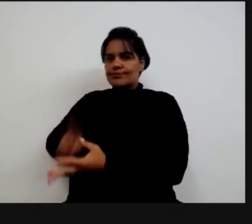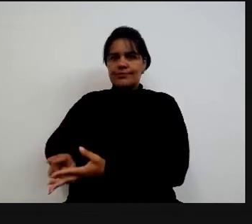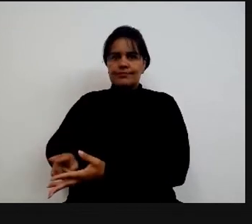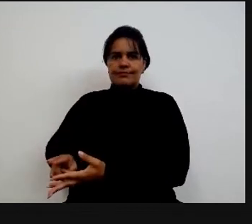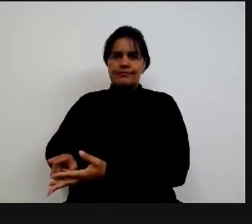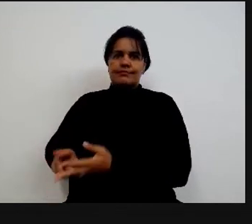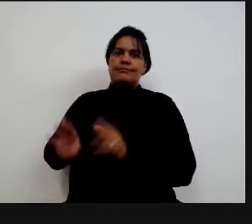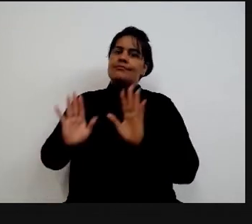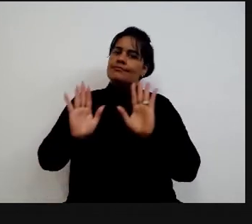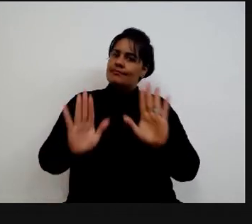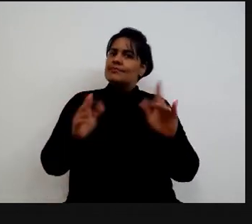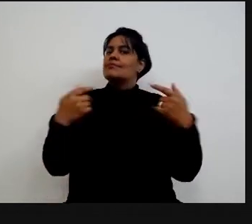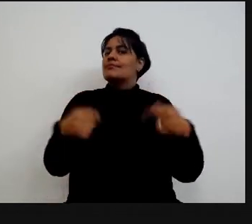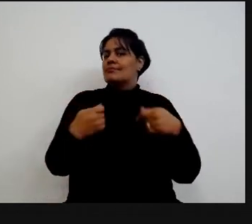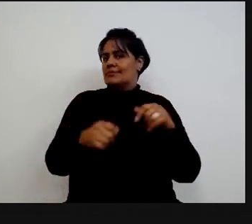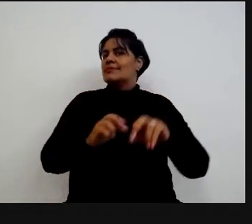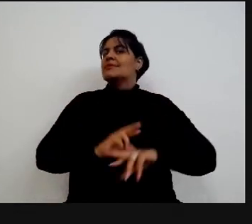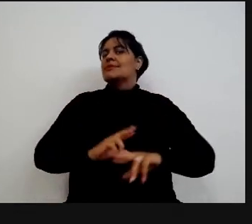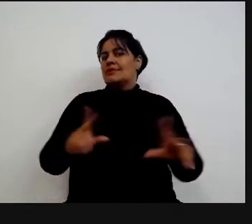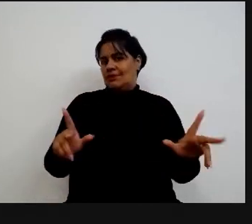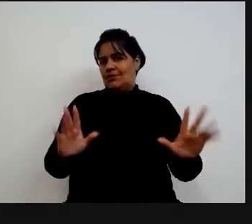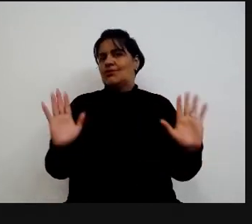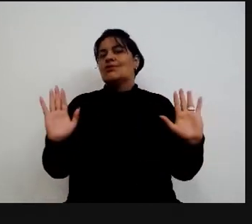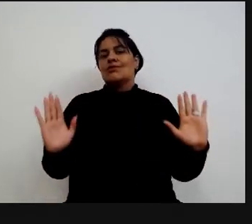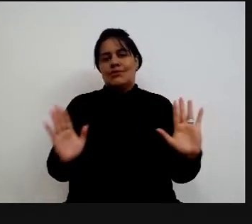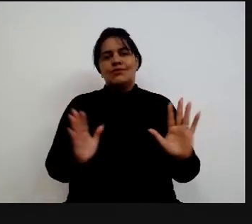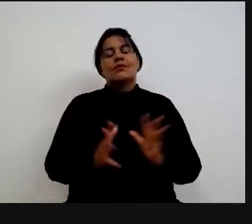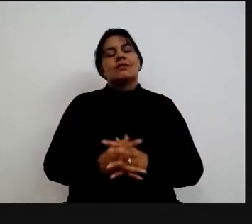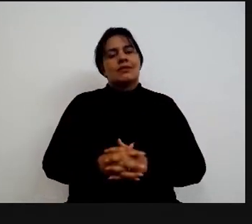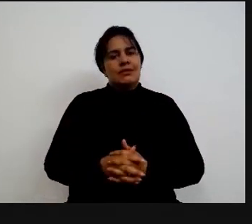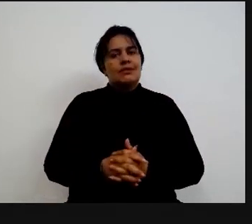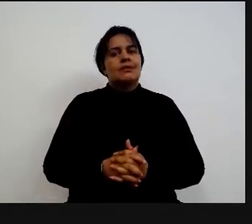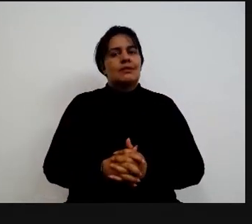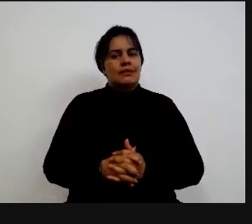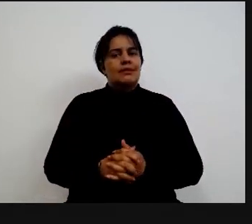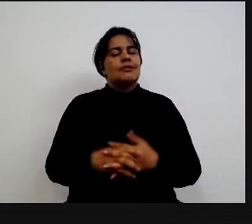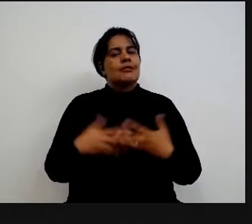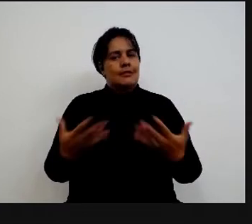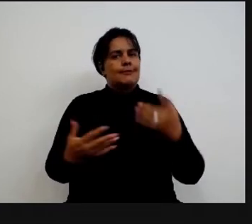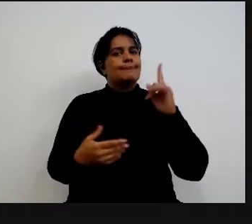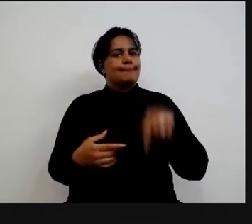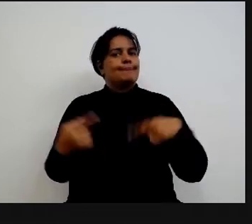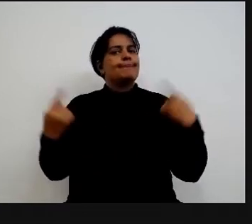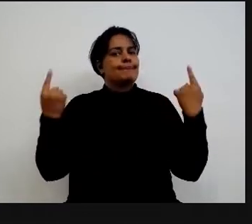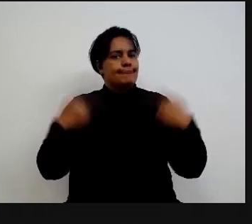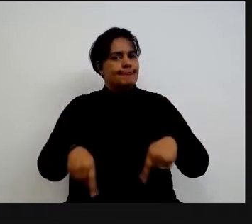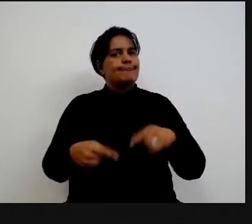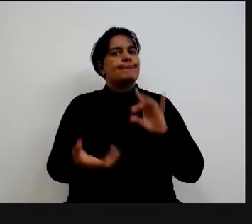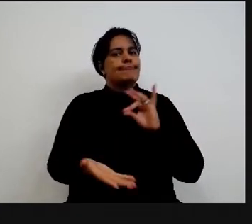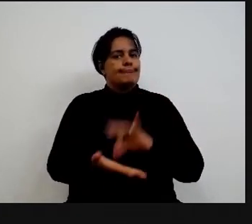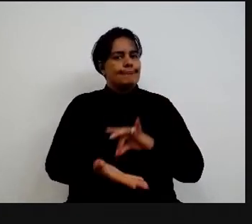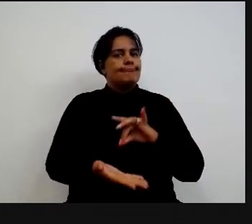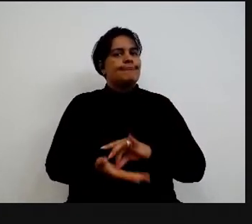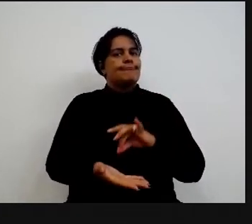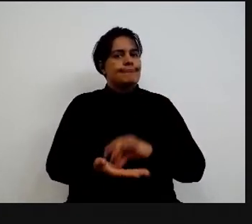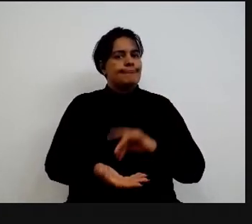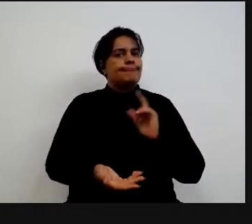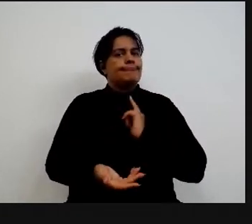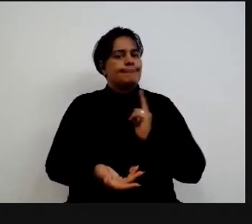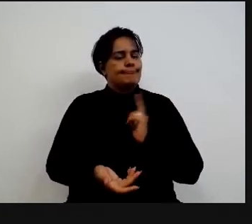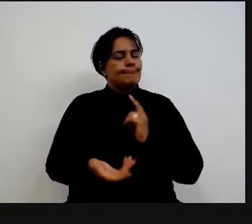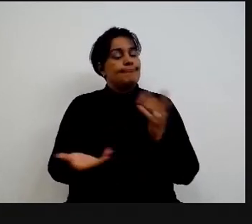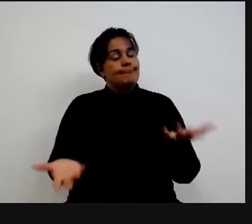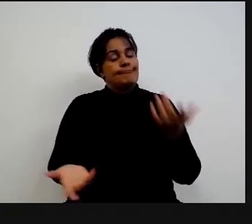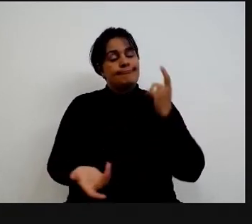que ser um pouquinho diferente ali, ou mais críticas, né? Então, é um desafio muito grande pensar a